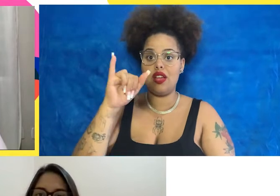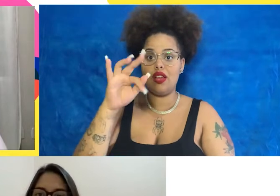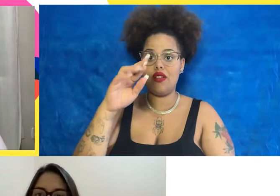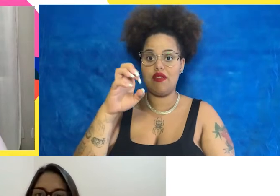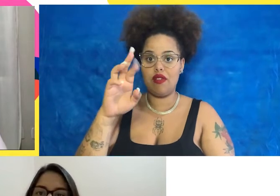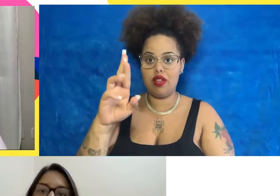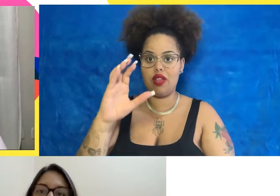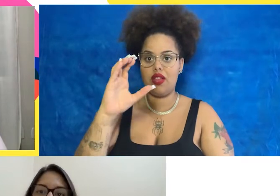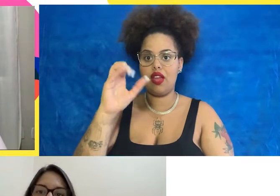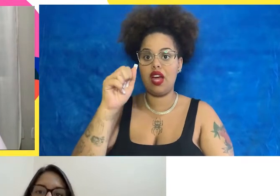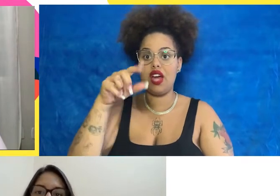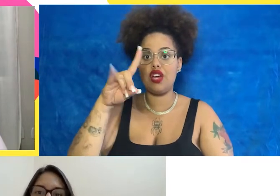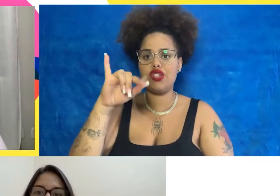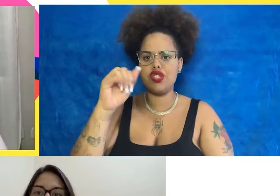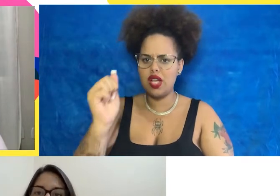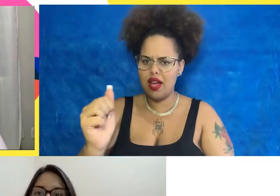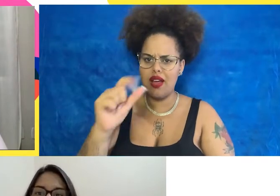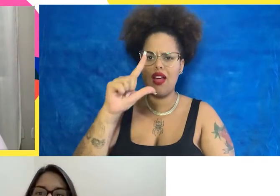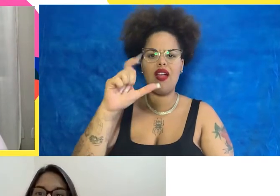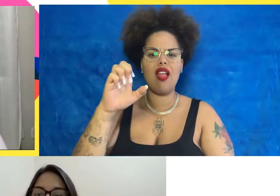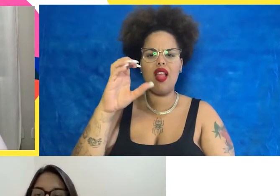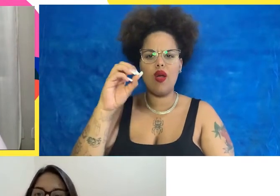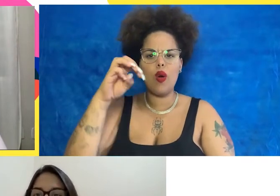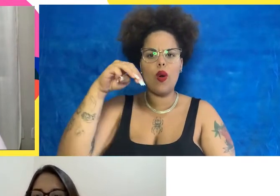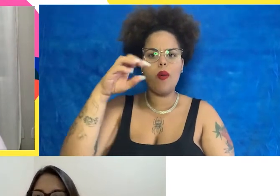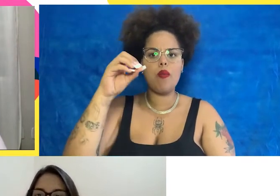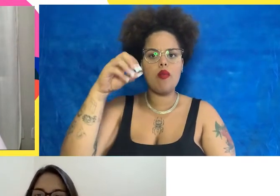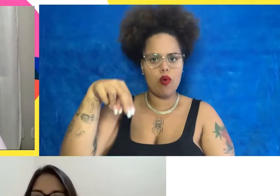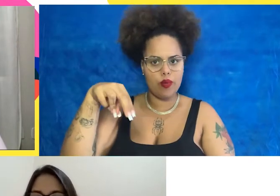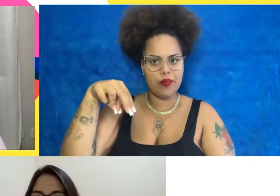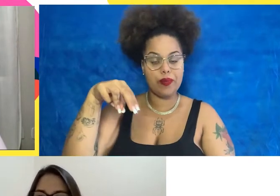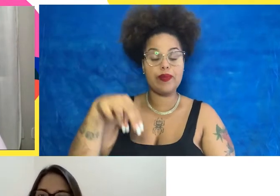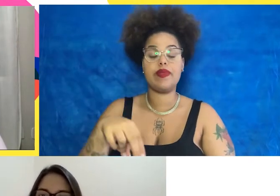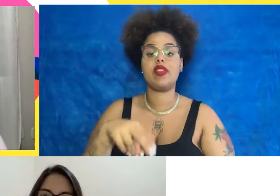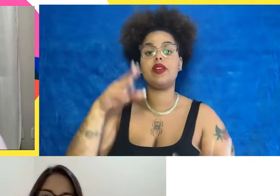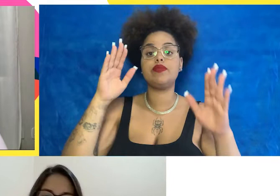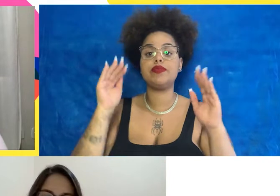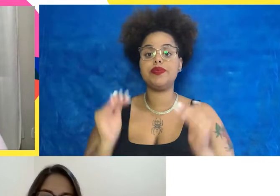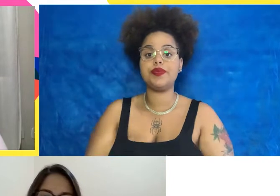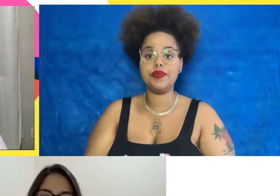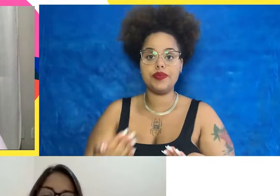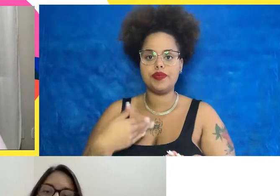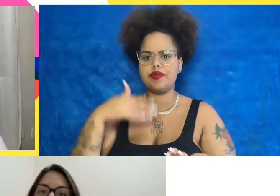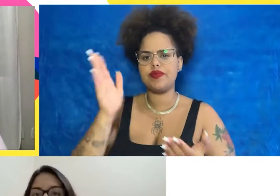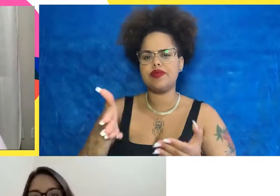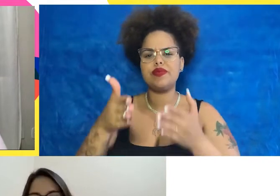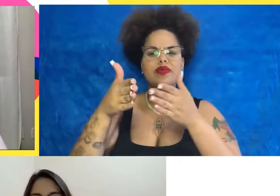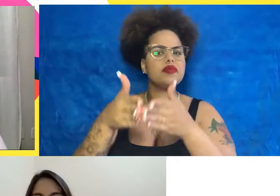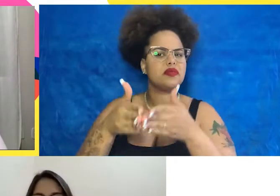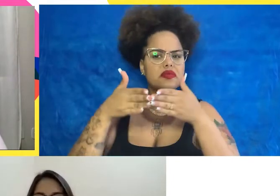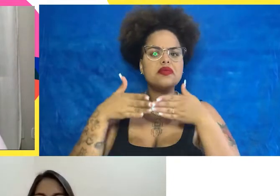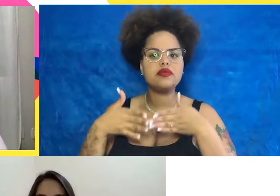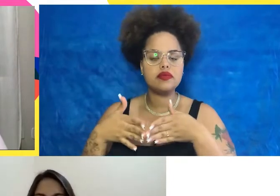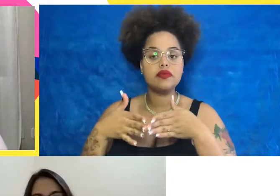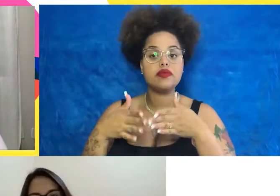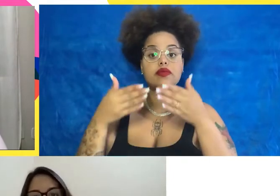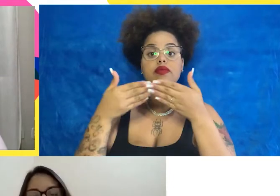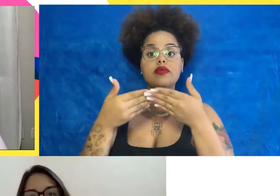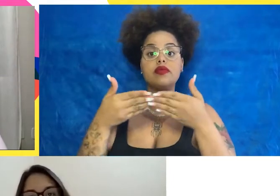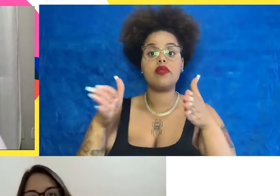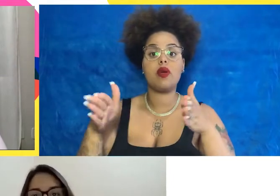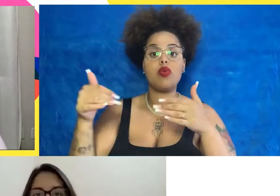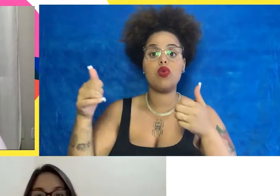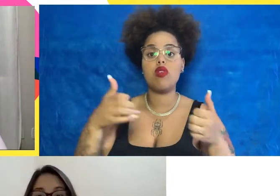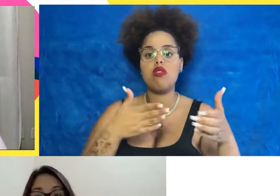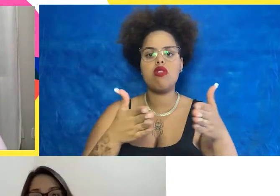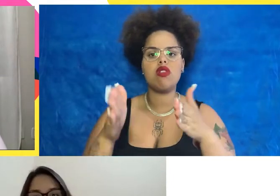Candiá, Leomon. E aí, gente, hoje eu vou até já pedir licença, assim, para abrir, assim, os